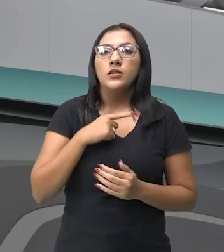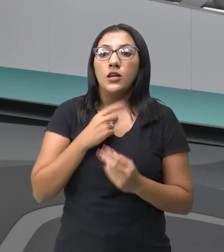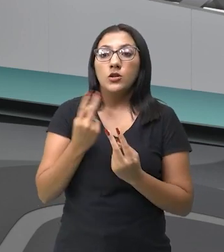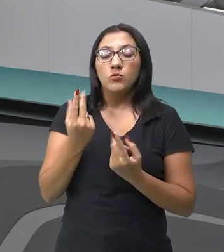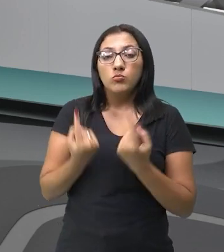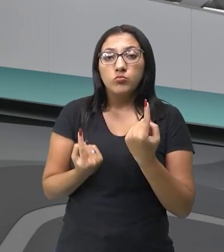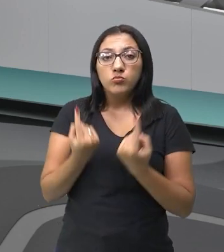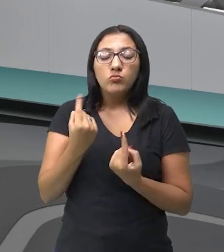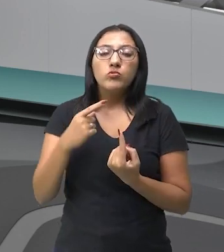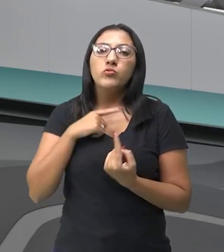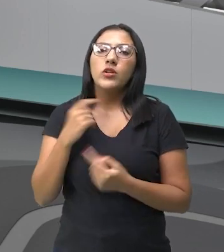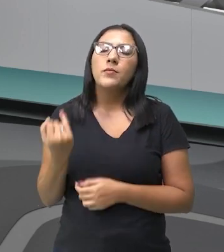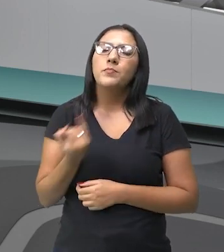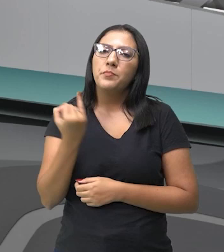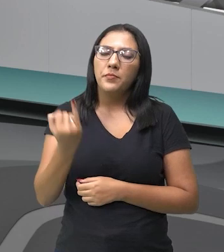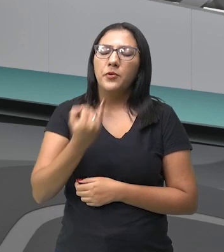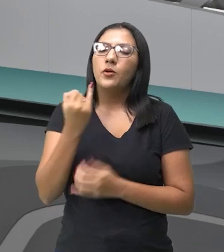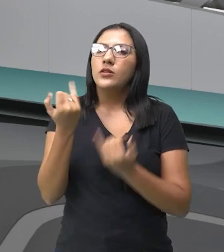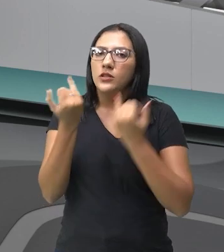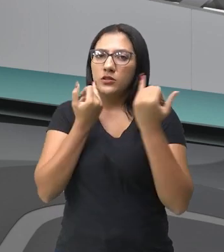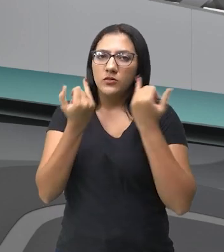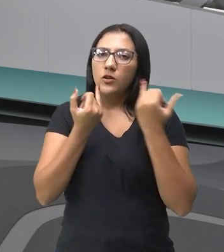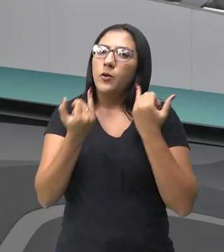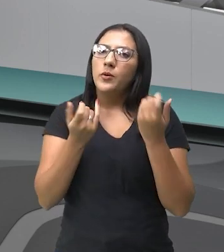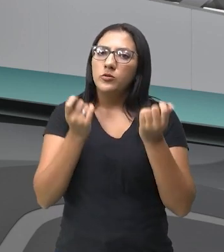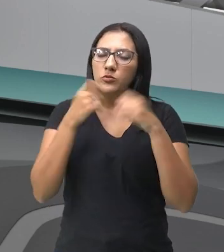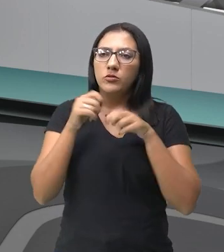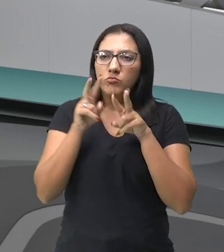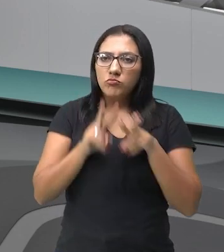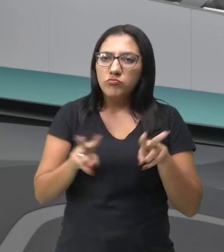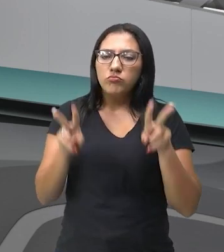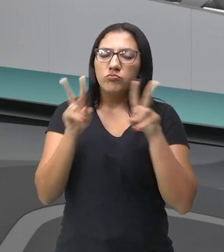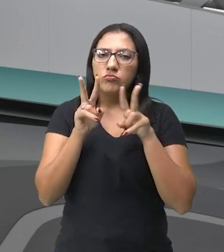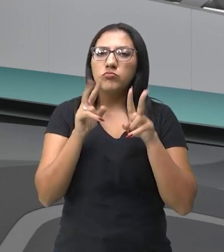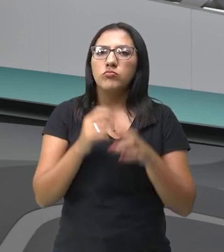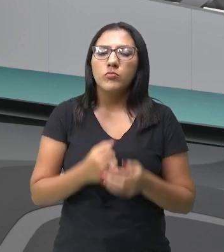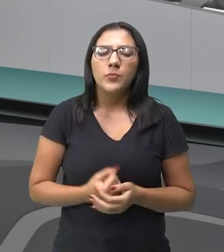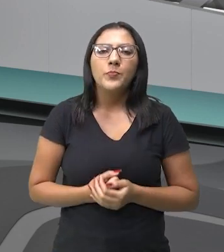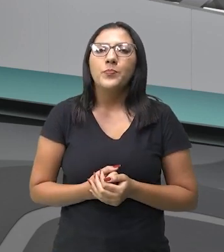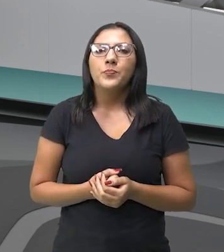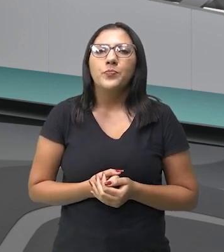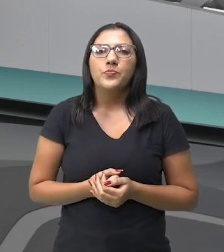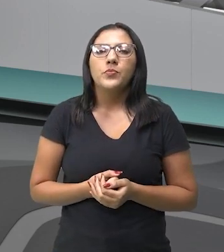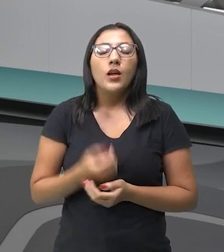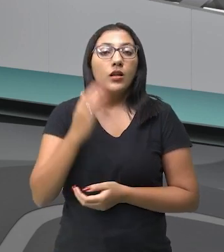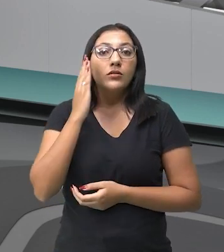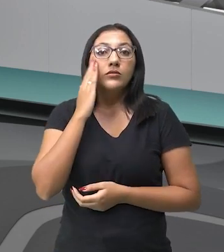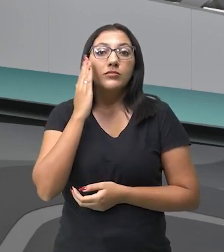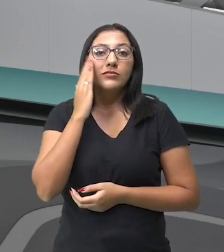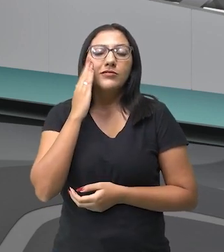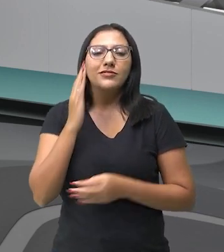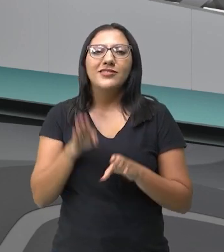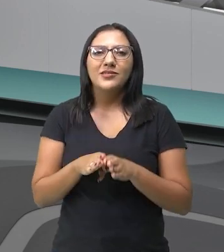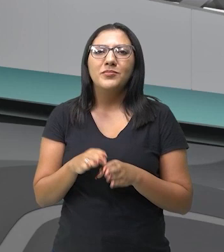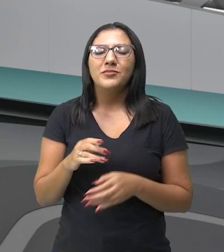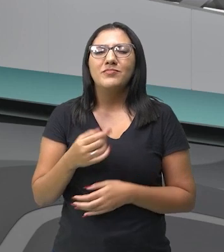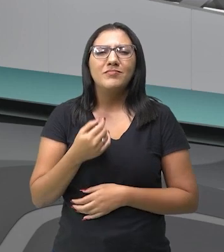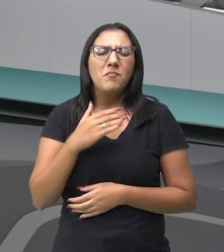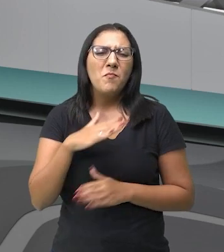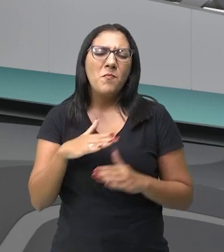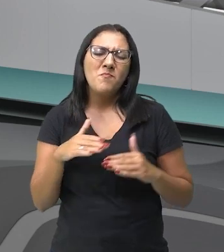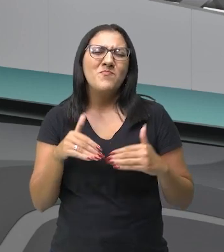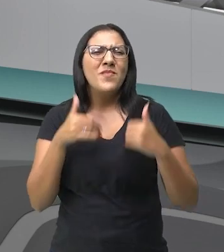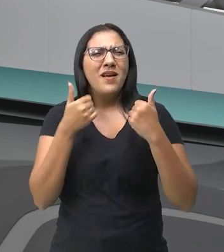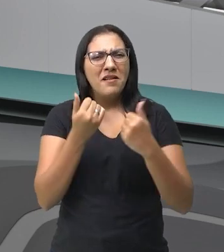importantes para que a gente possa interpretar o todo dessa informação. Fora que, digamos, que fica mais atrativo aos